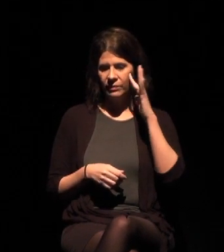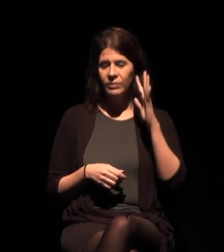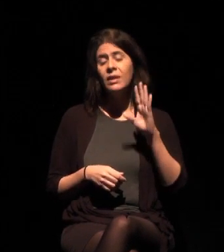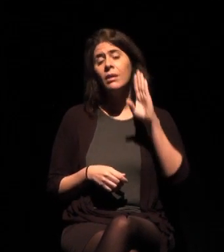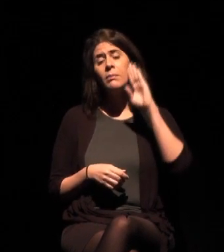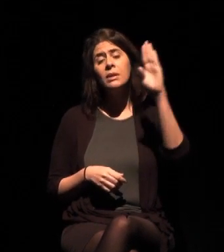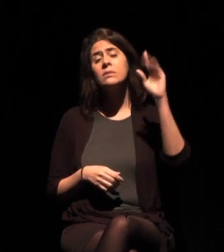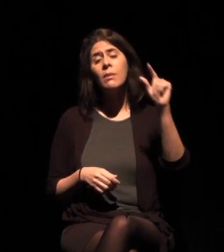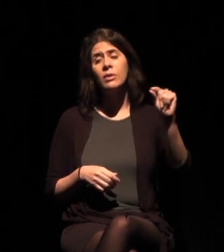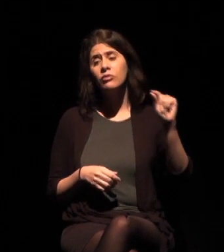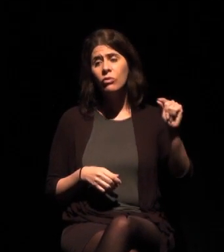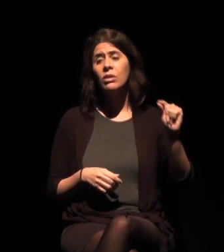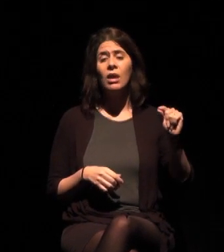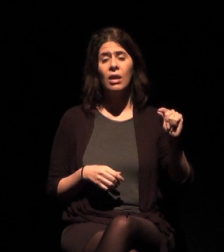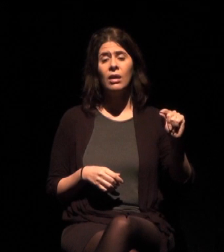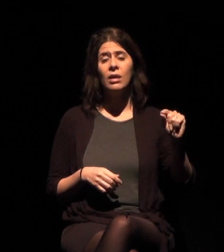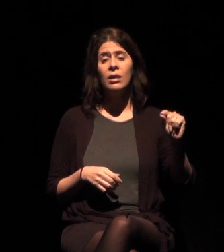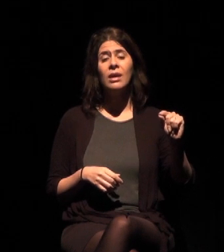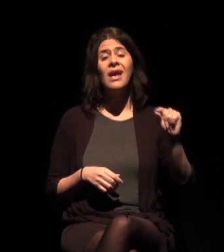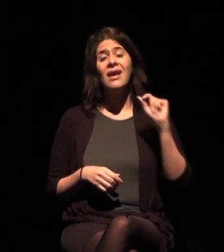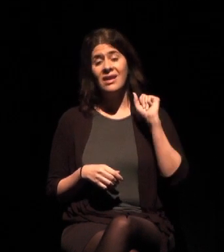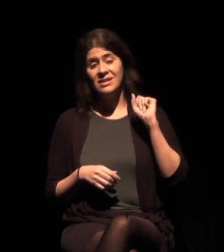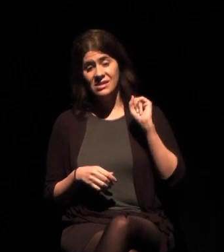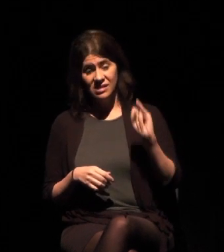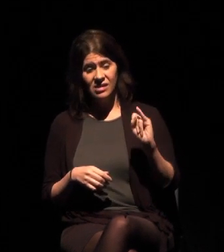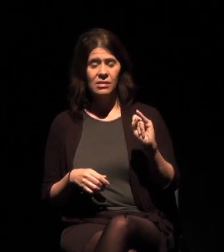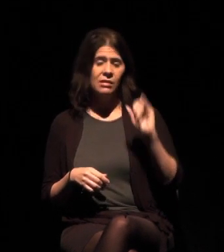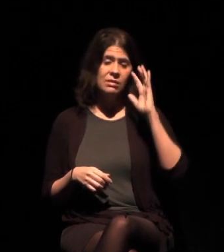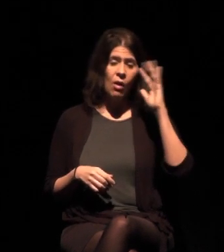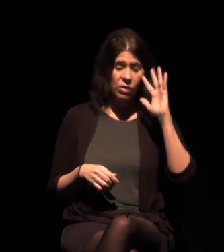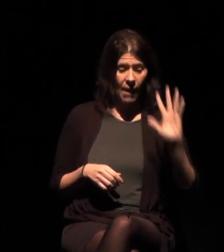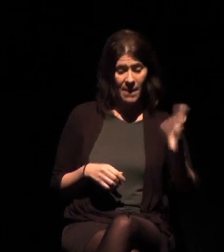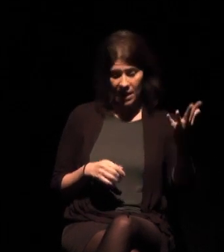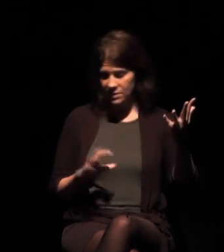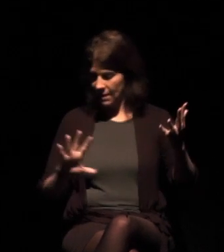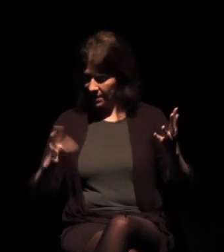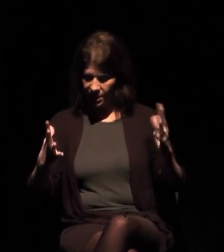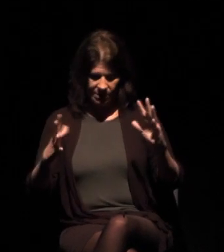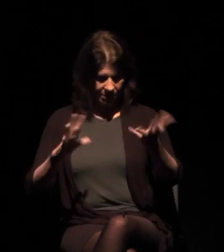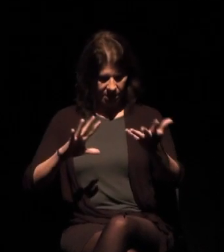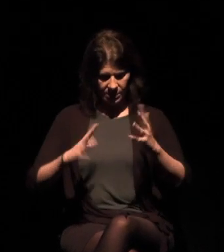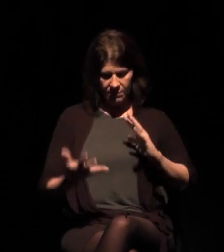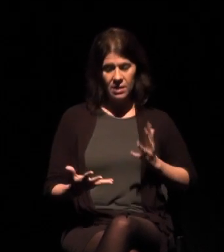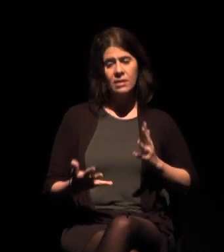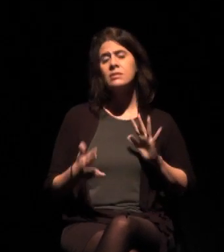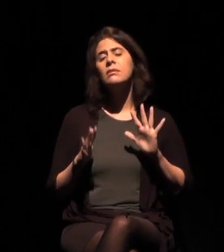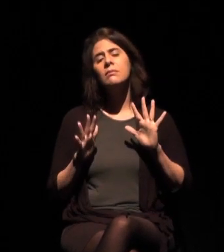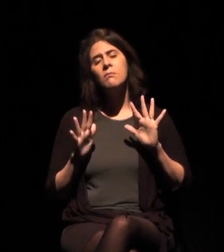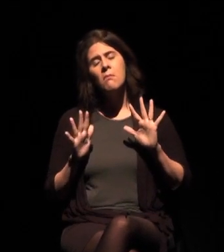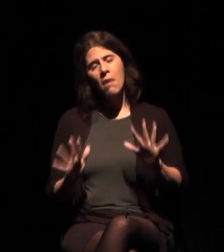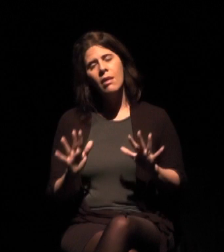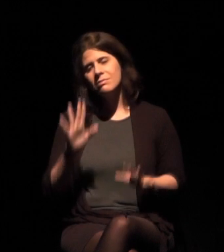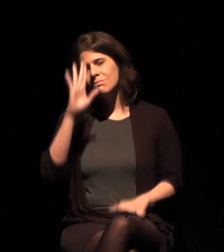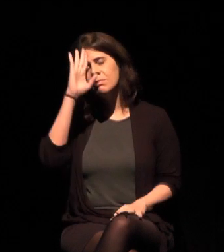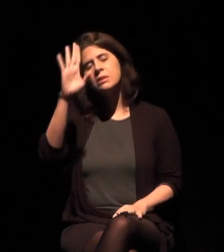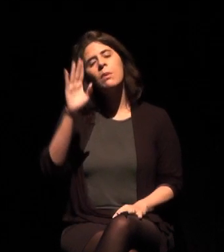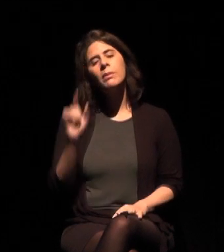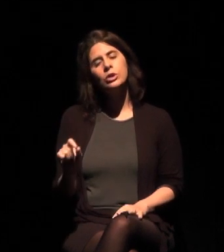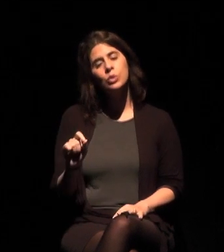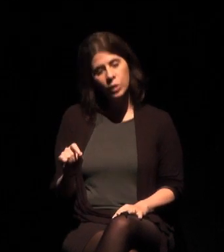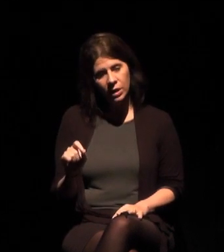aparecendo aqui e ali e muitas vezes facto cada vez mais planaldo dos próprios